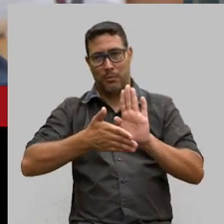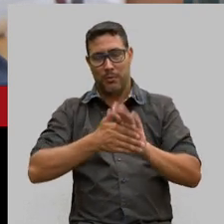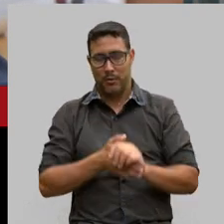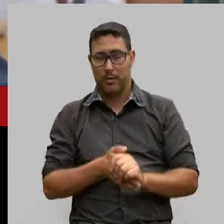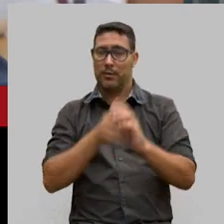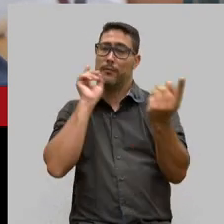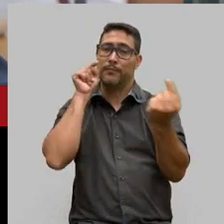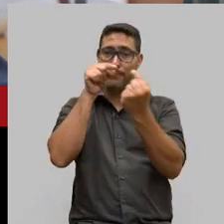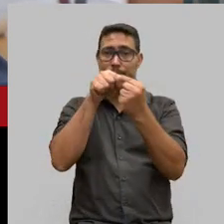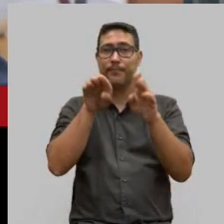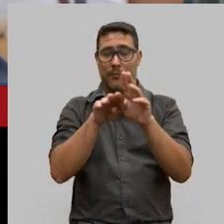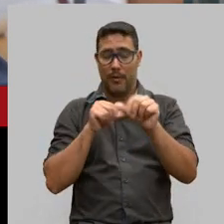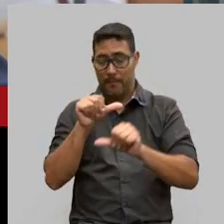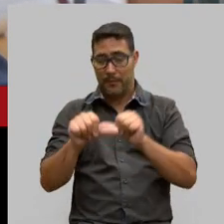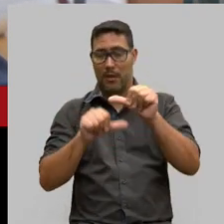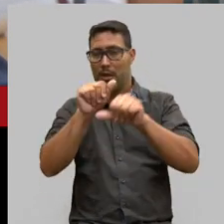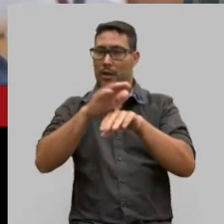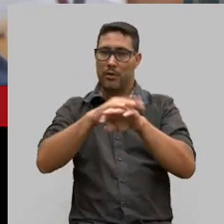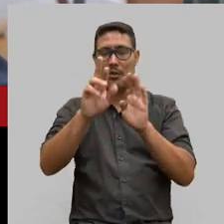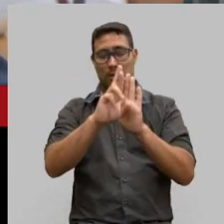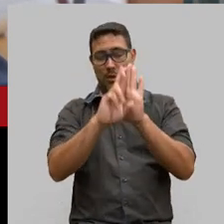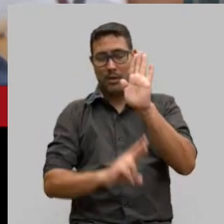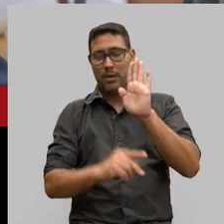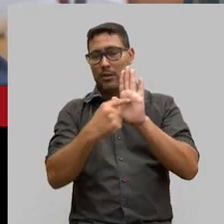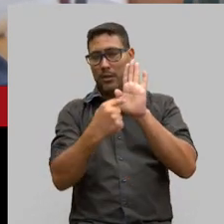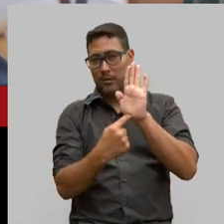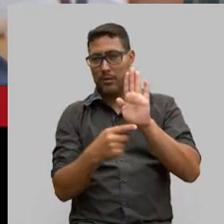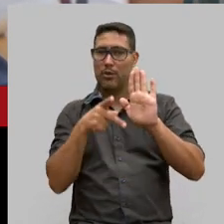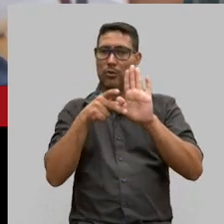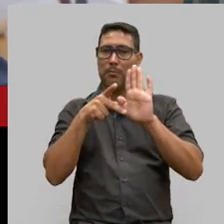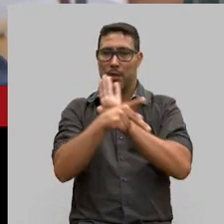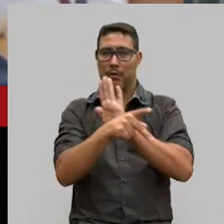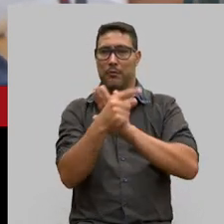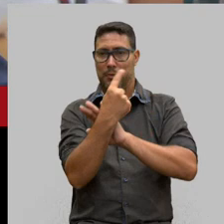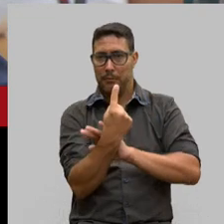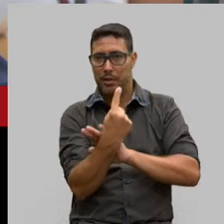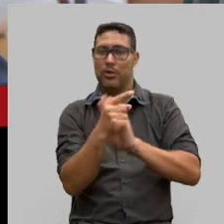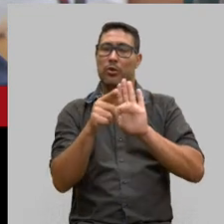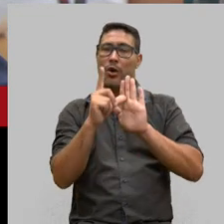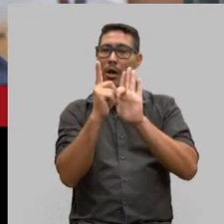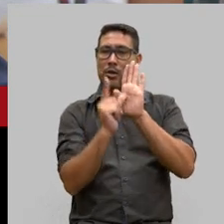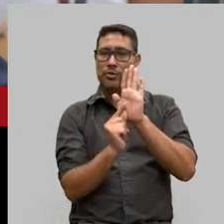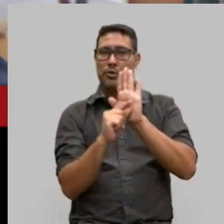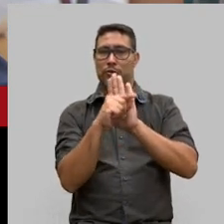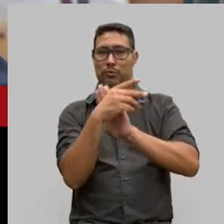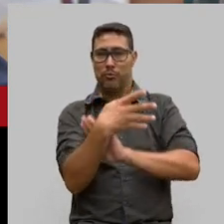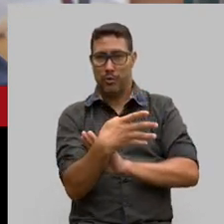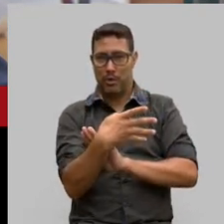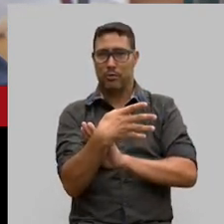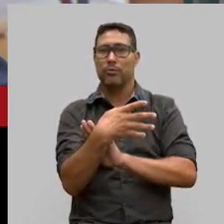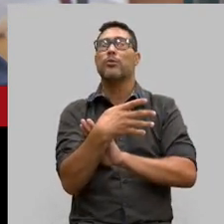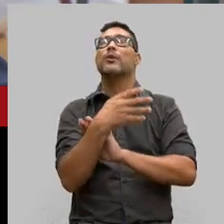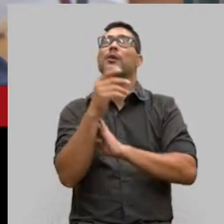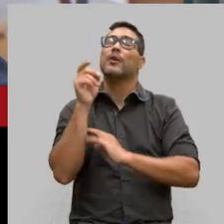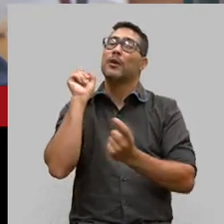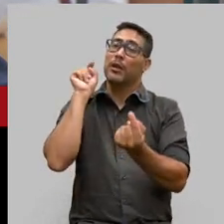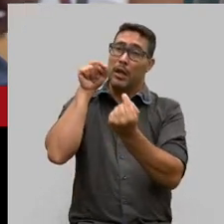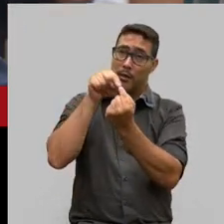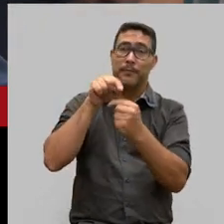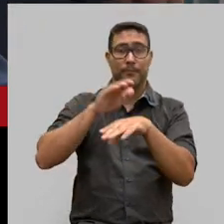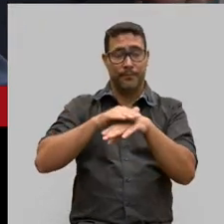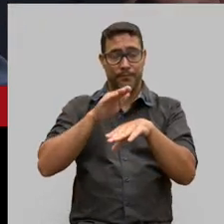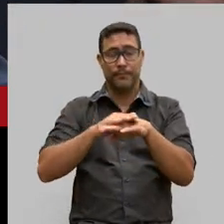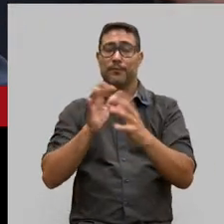alteraram a redação no parágrafo primeiro do artigo 4º cumprindo a lista de Especialidades da